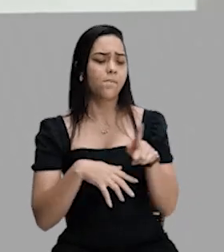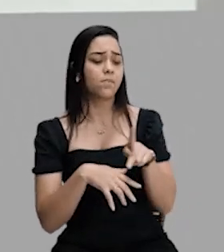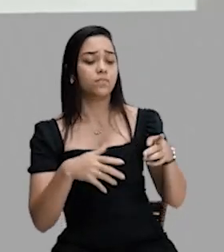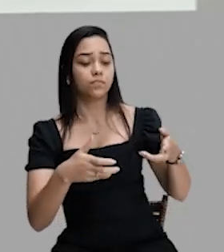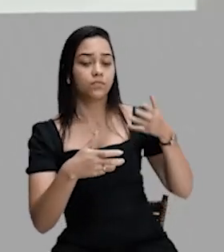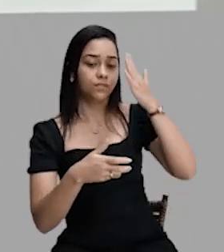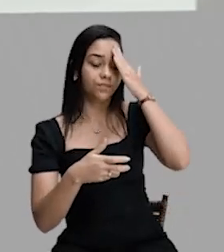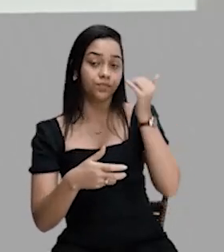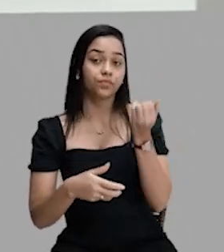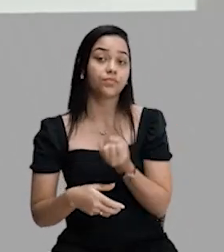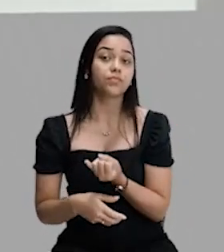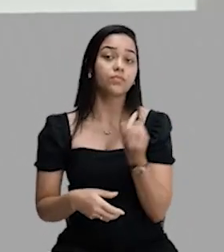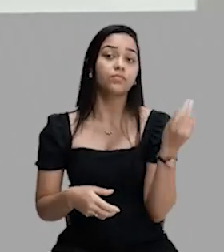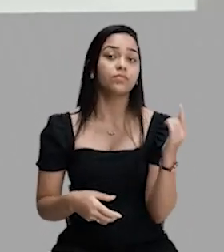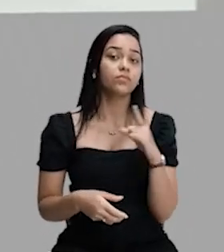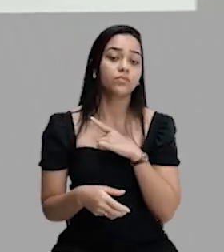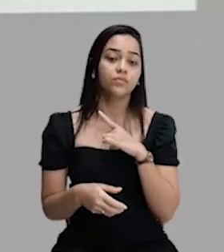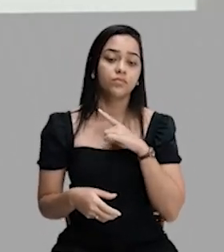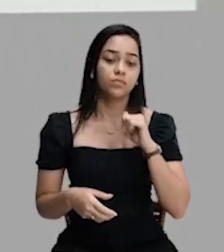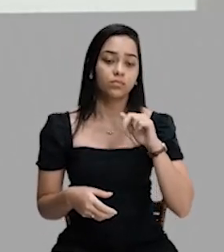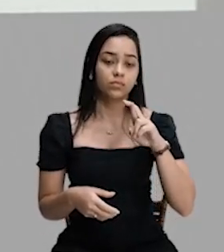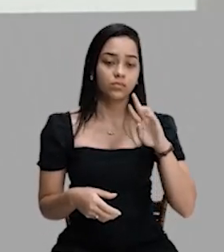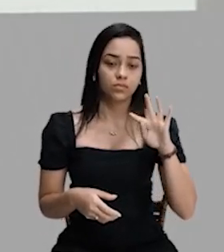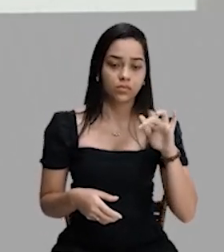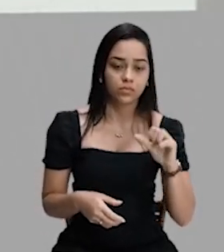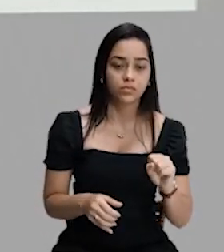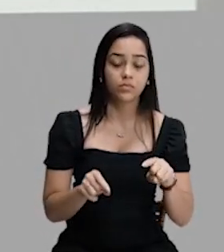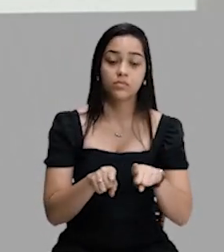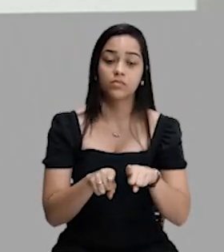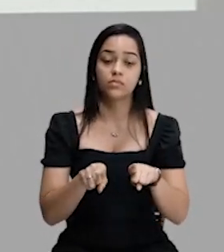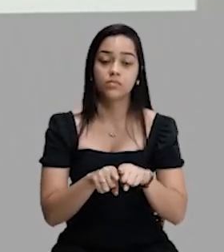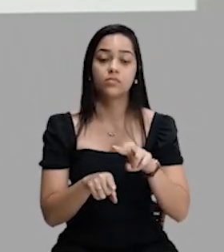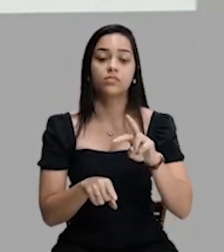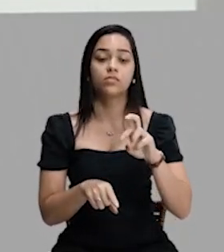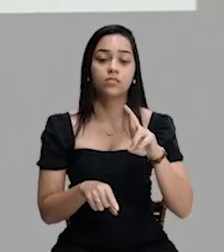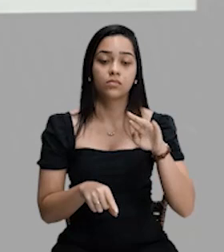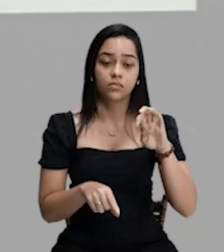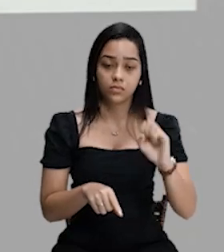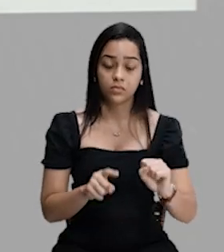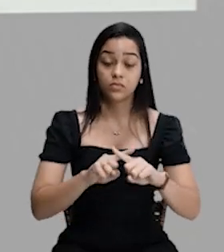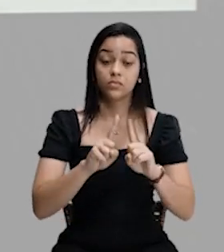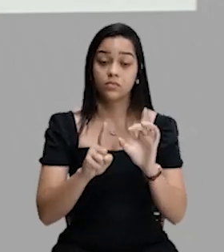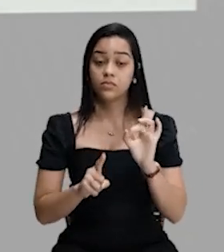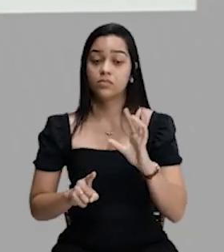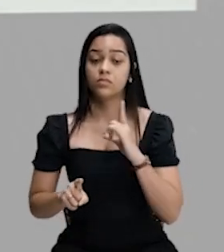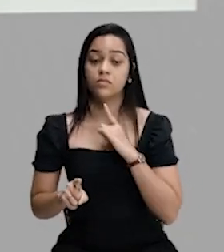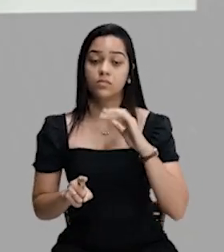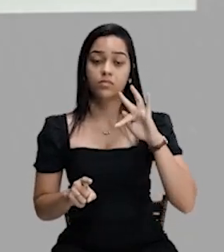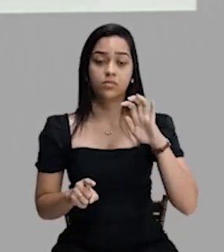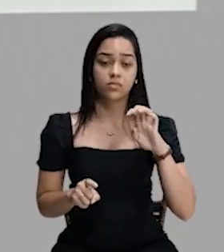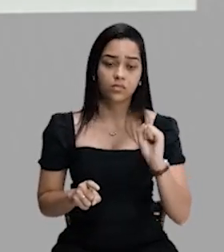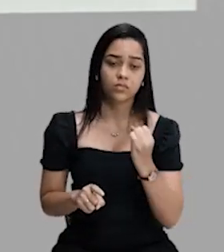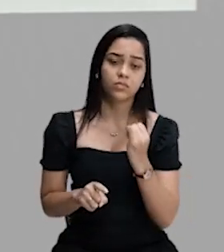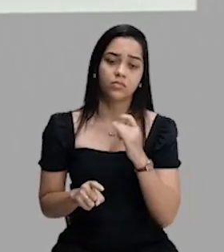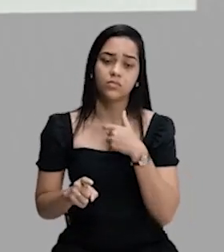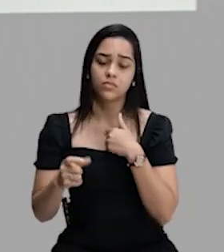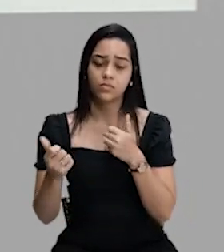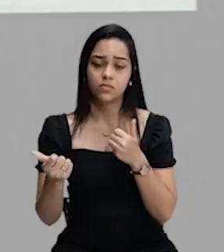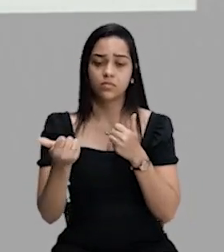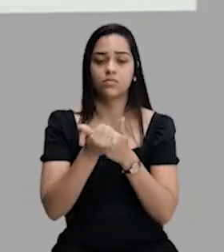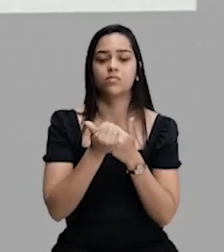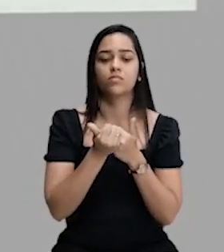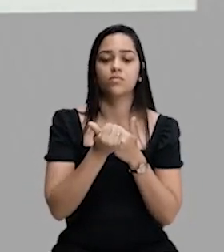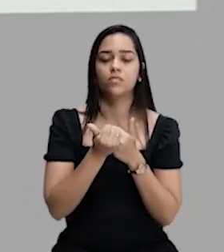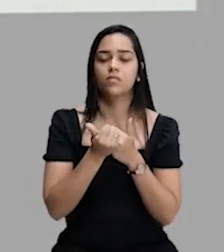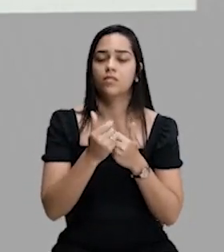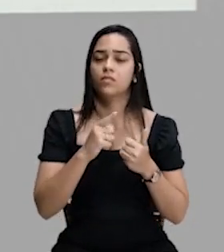ele quer saber quantos são as arestas e quantos são os vértices Mas eu só tenho As Faces né se eu fosse substituir aqui